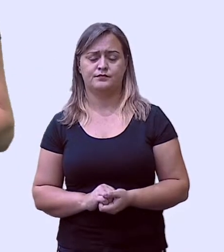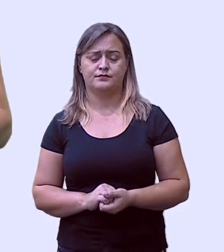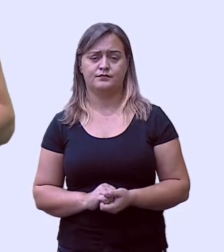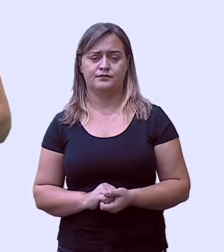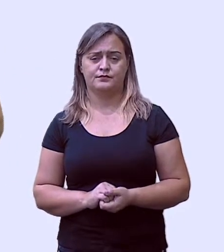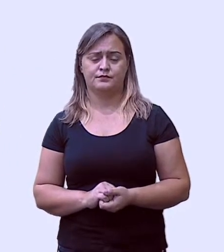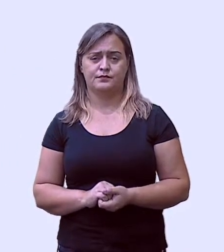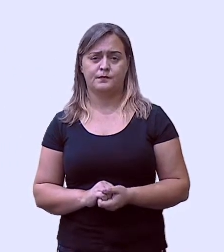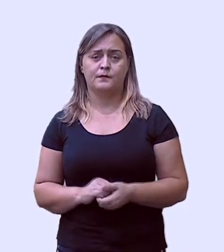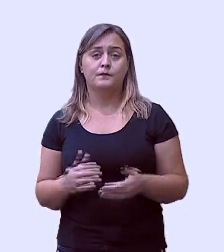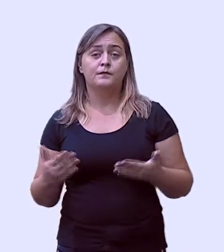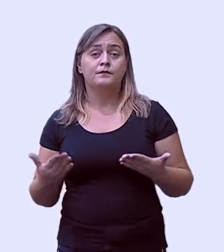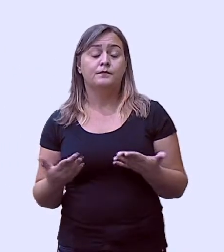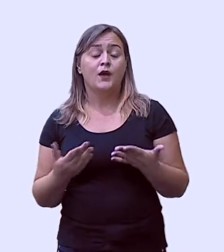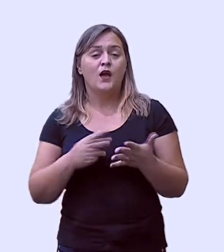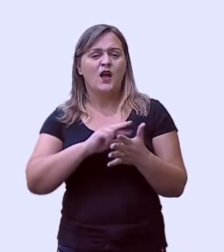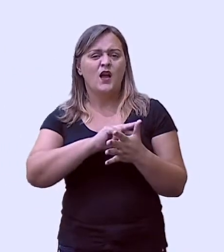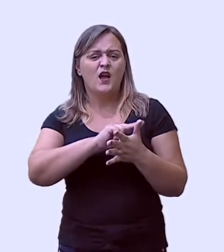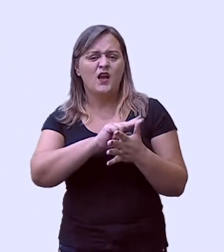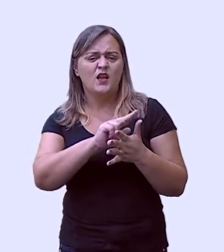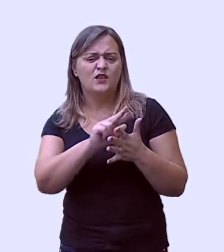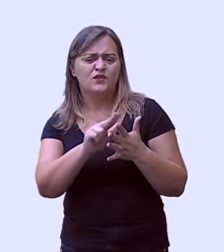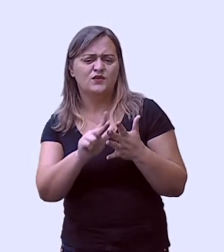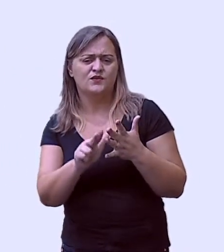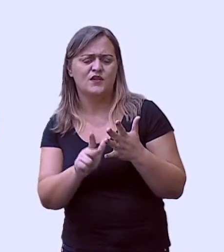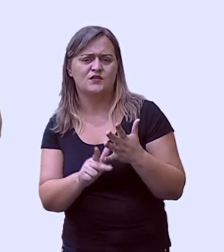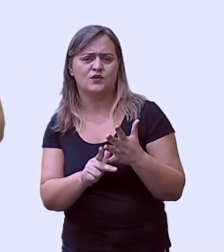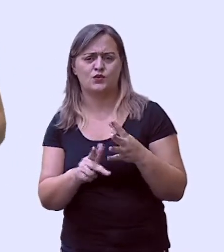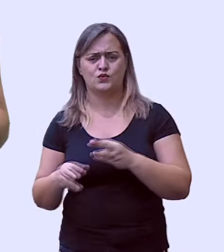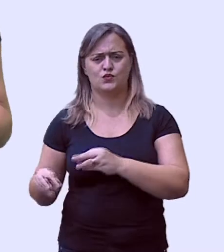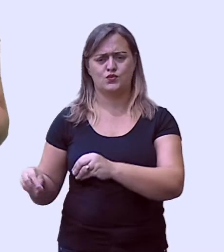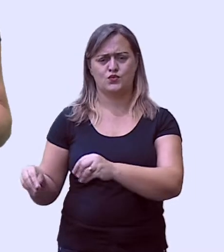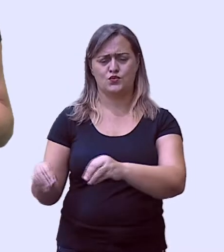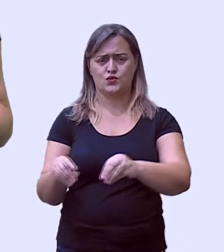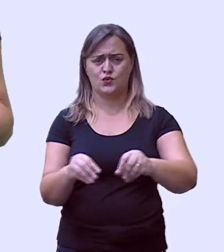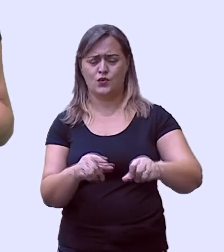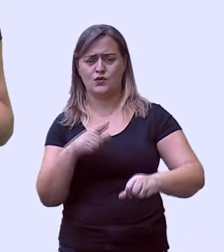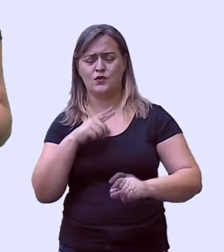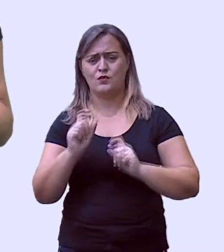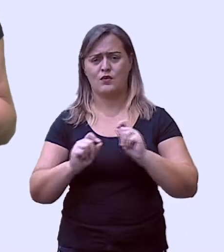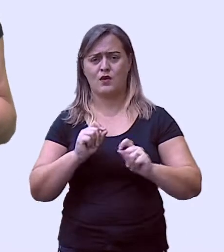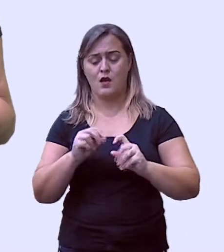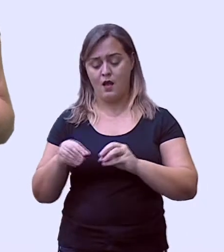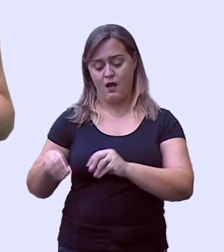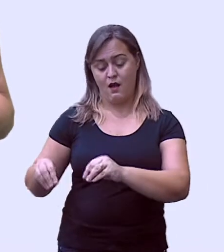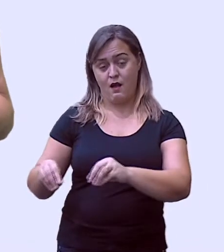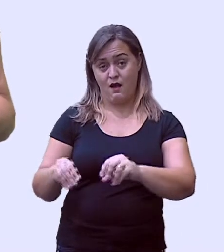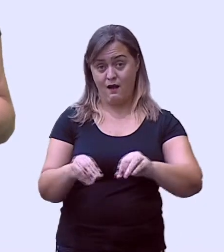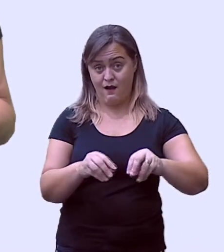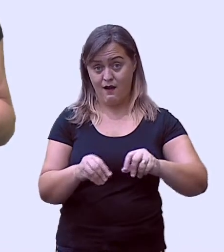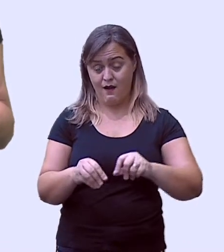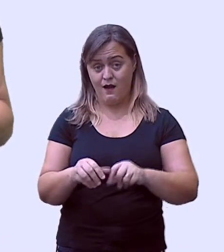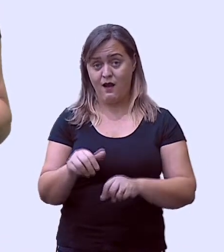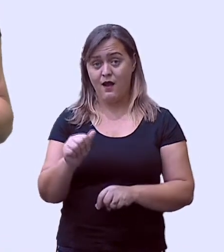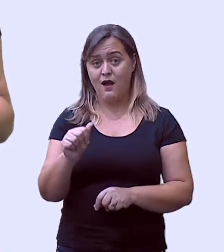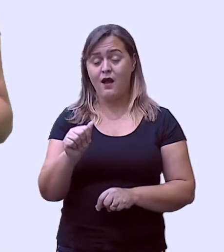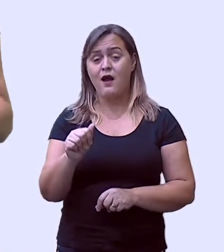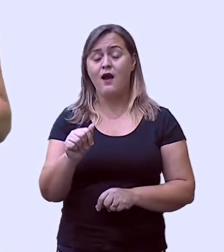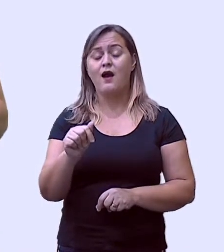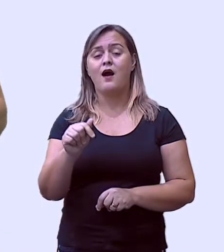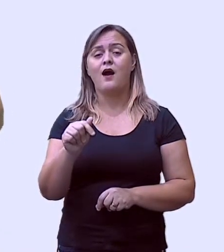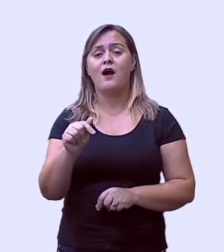diversificação, né, vai ter uma predominância entre areia, argila e